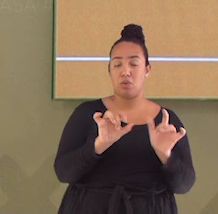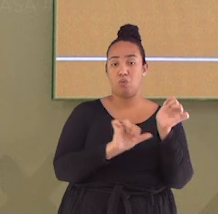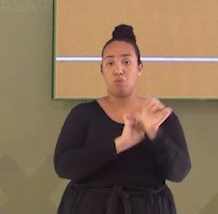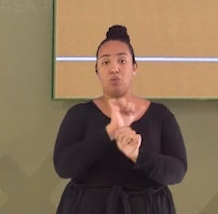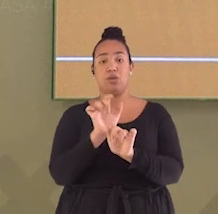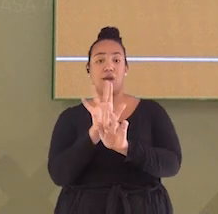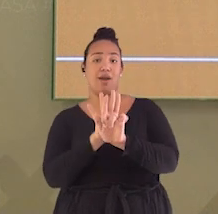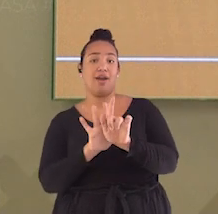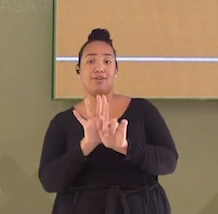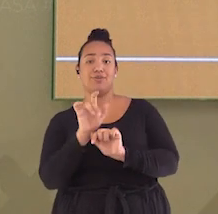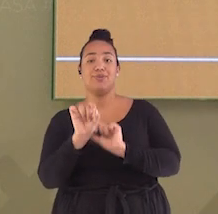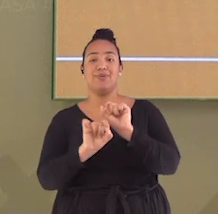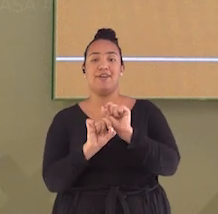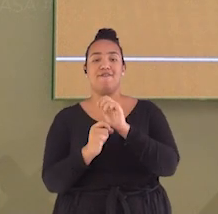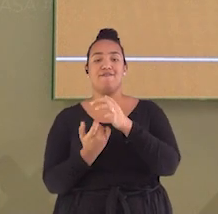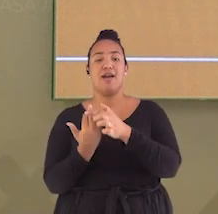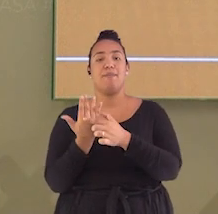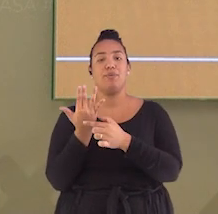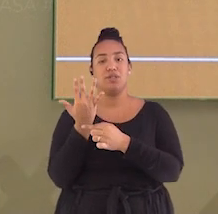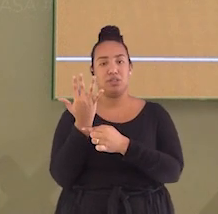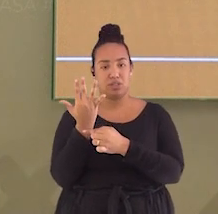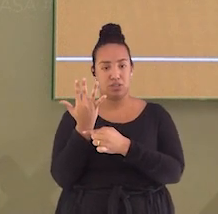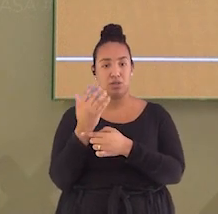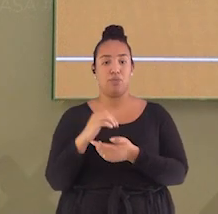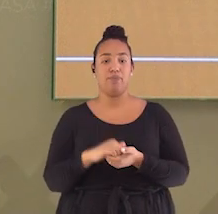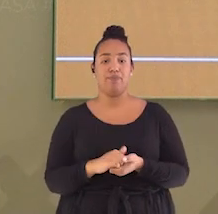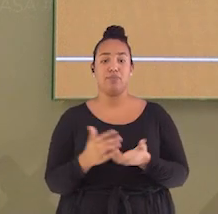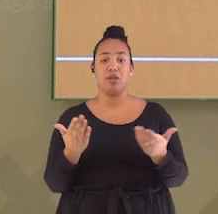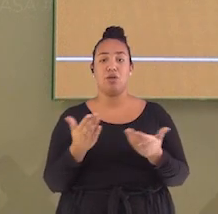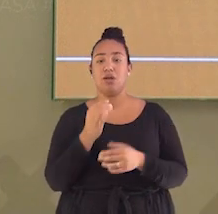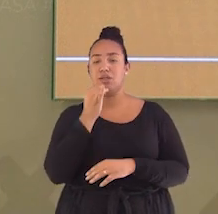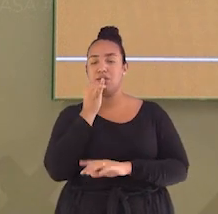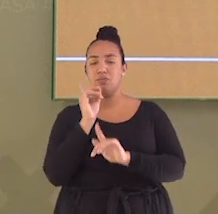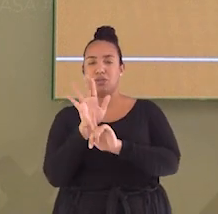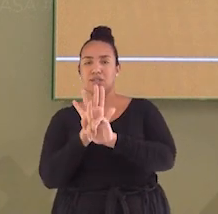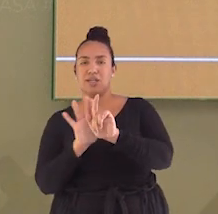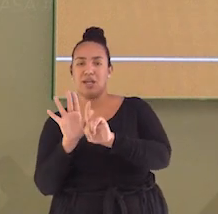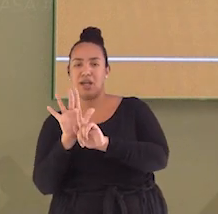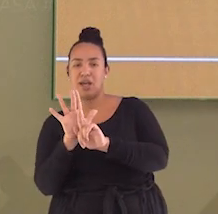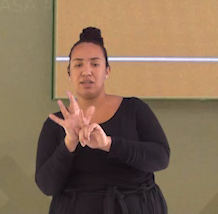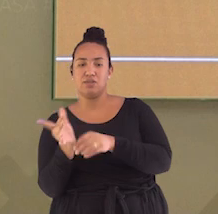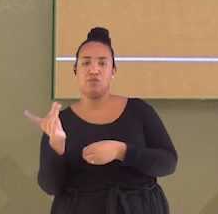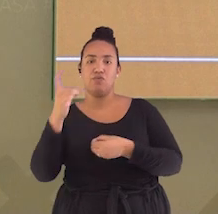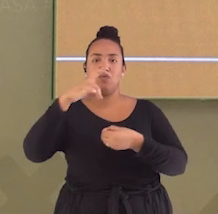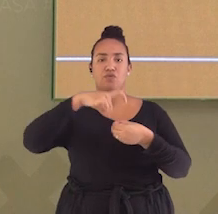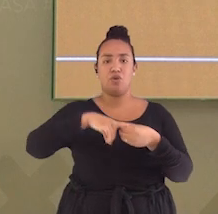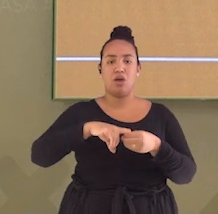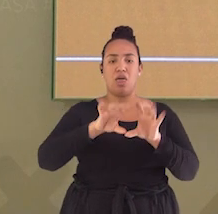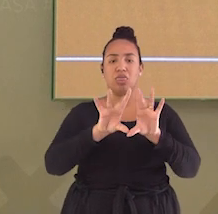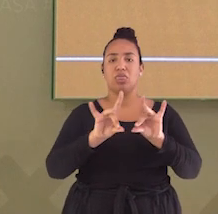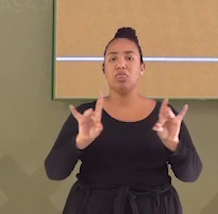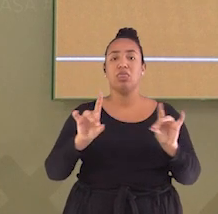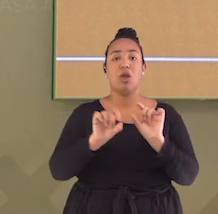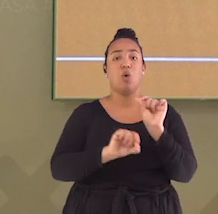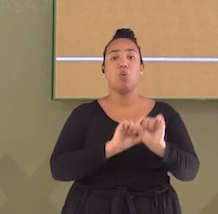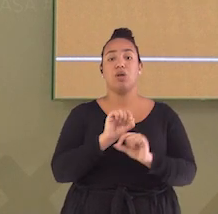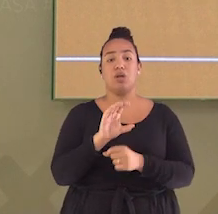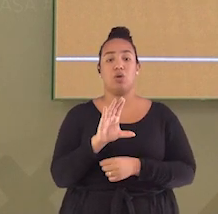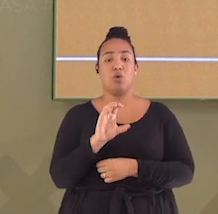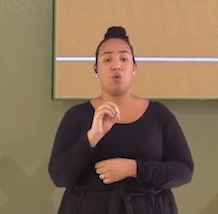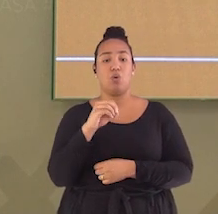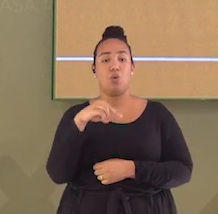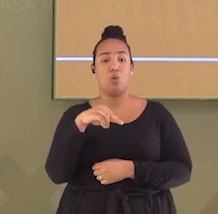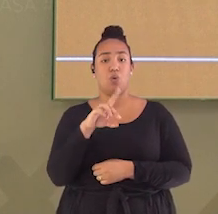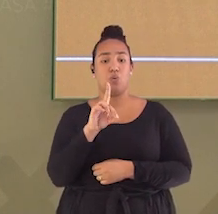E agora, se o estado gasoso volta para o estado líquido, ela se condensa. E se o estado